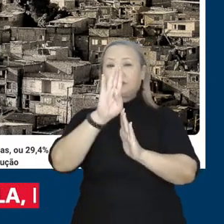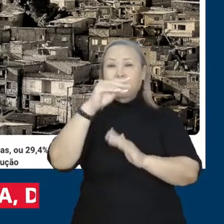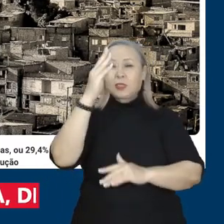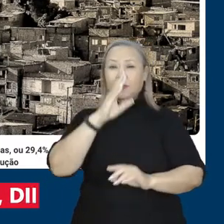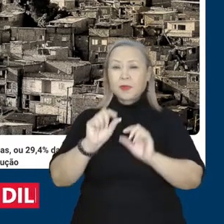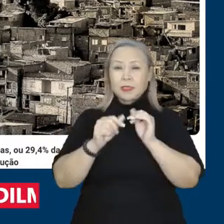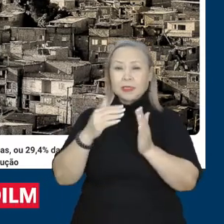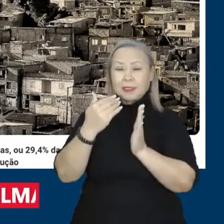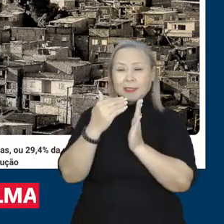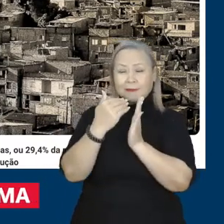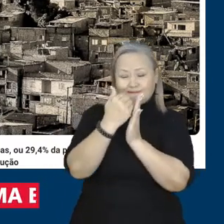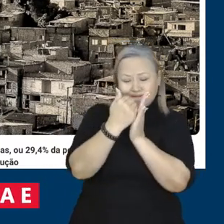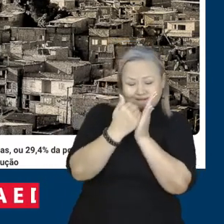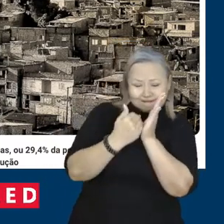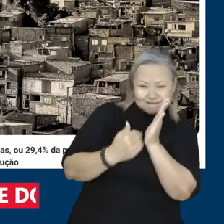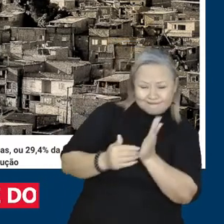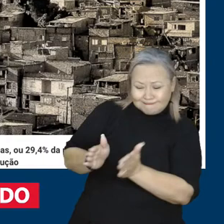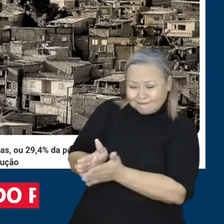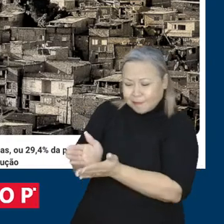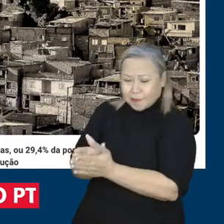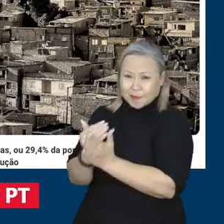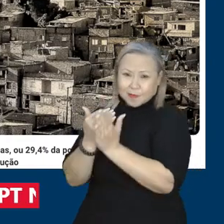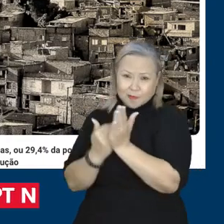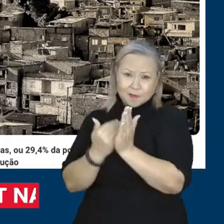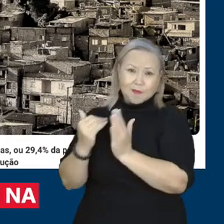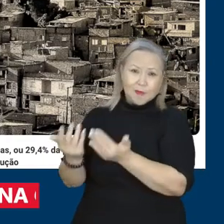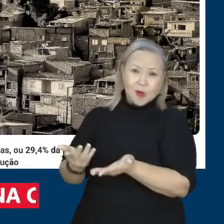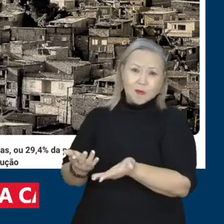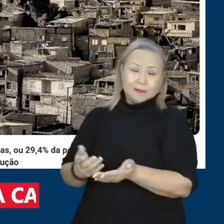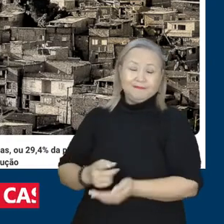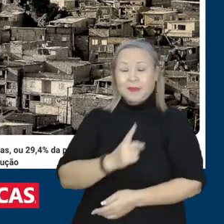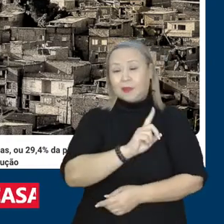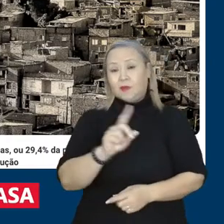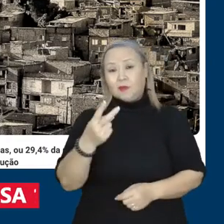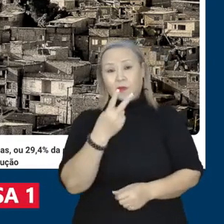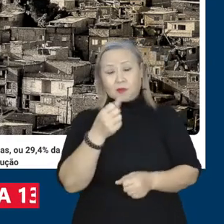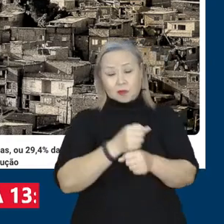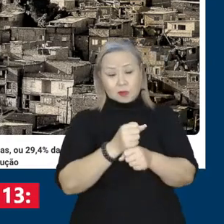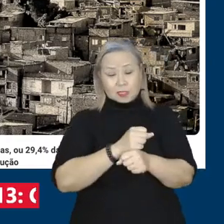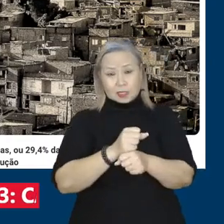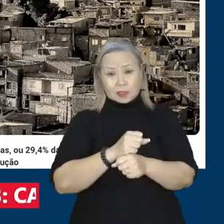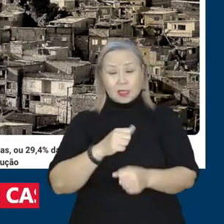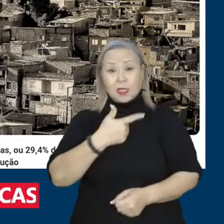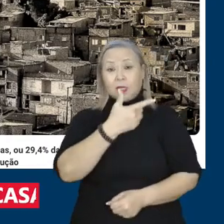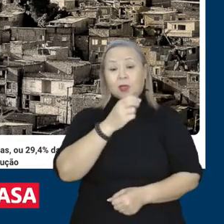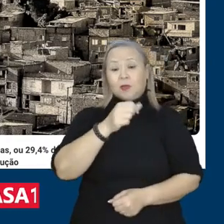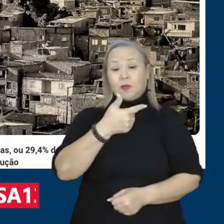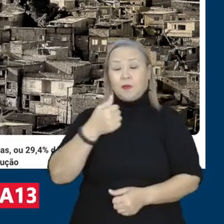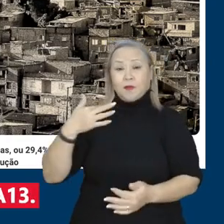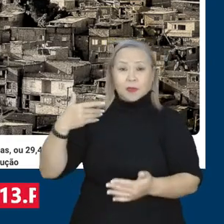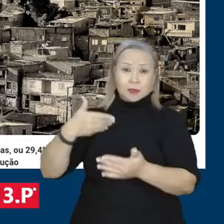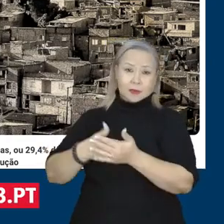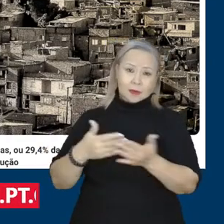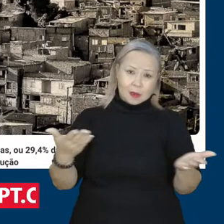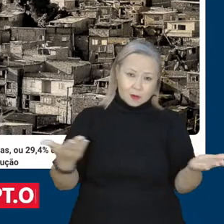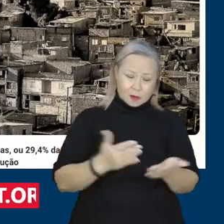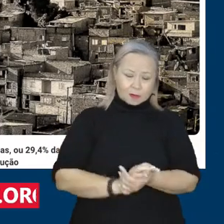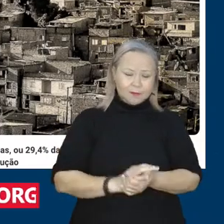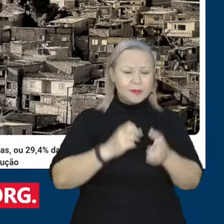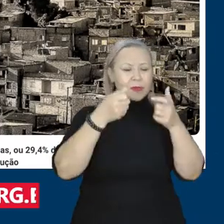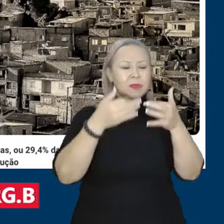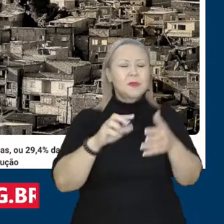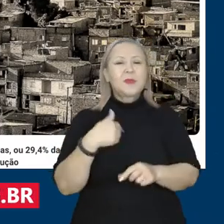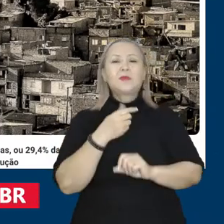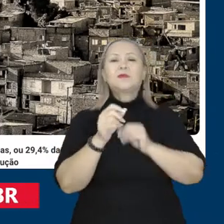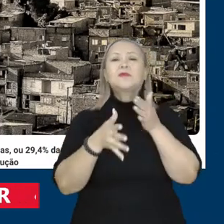abaixo da linha da pobreza em especial nos últimos dois anos né de 2020 para cá eu queria que você explicasse pra gente o que